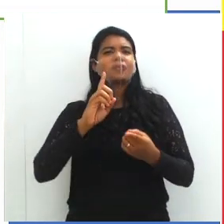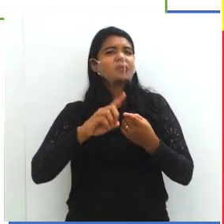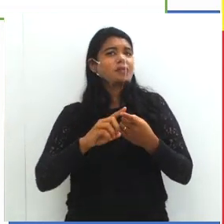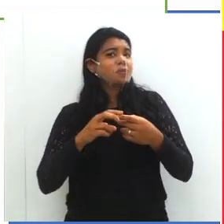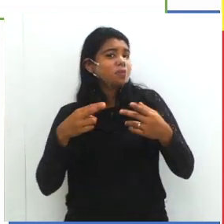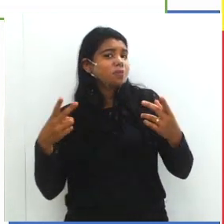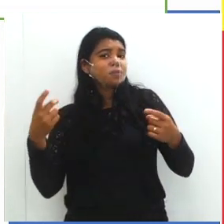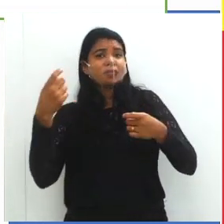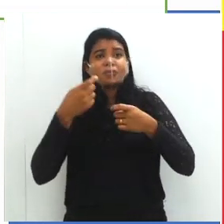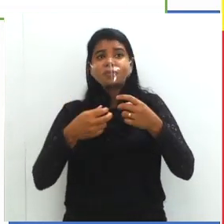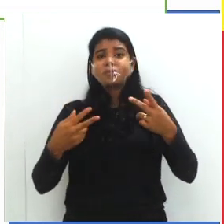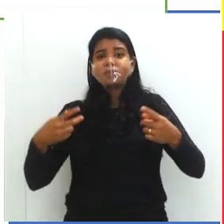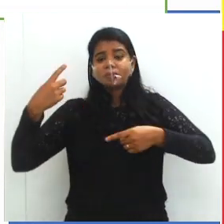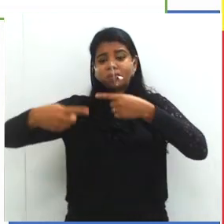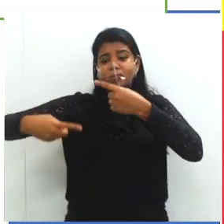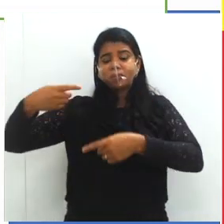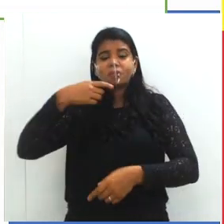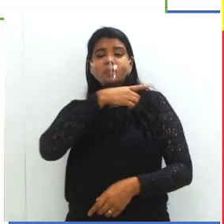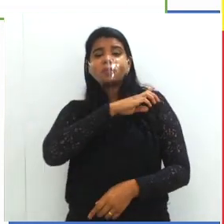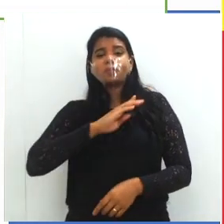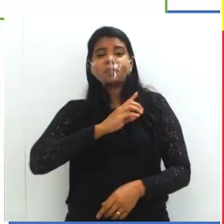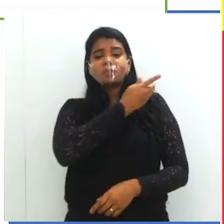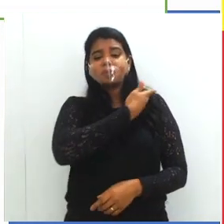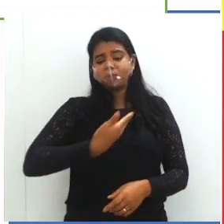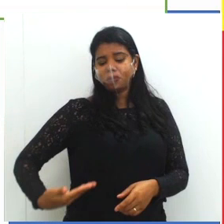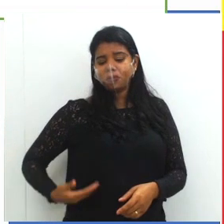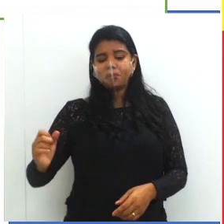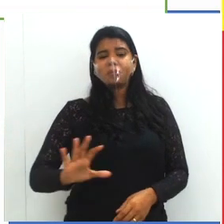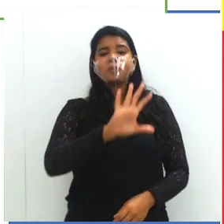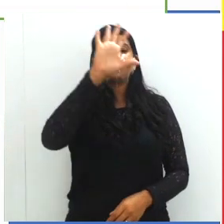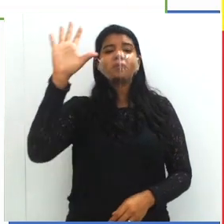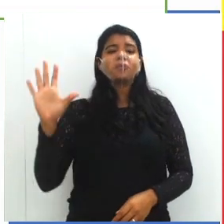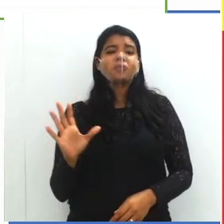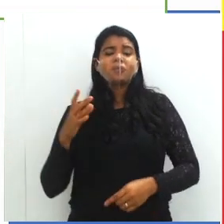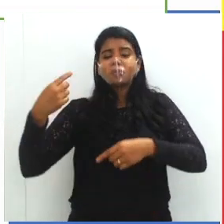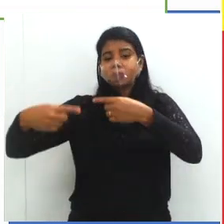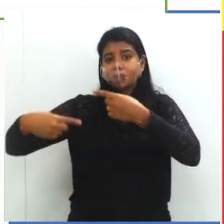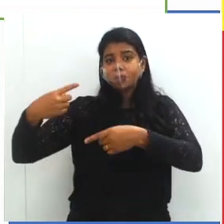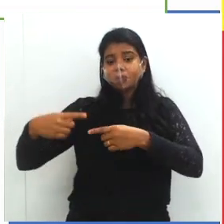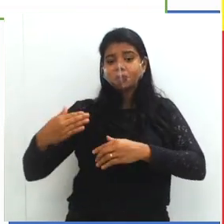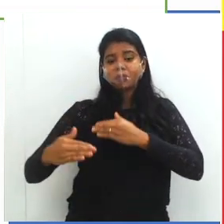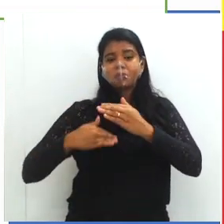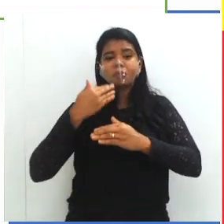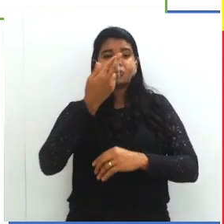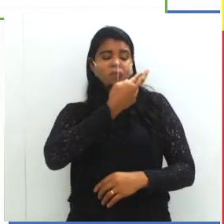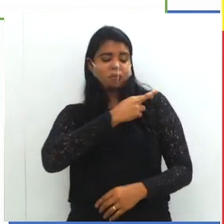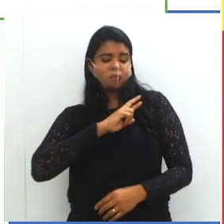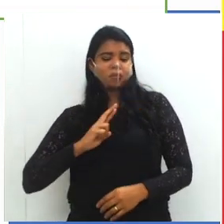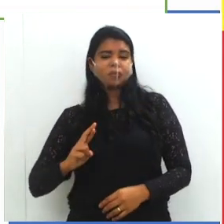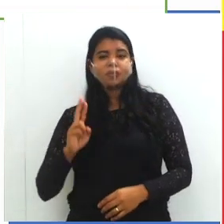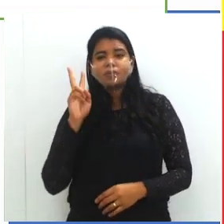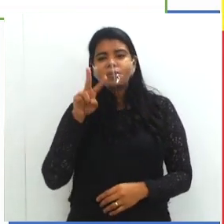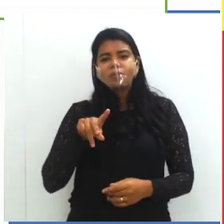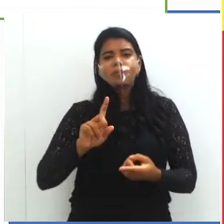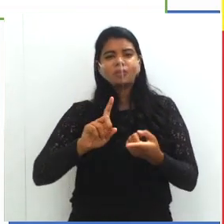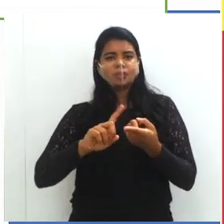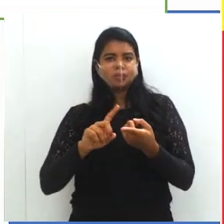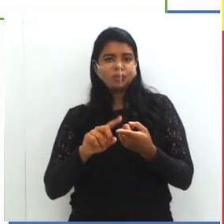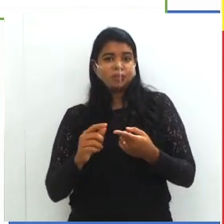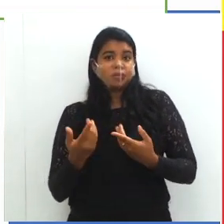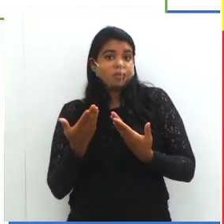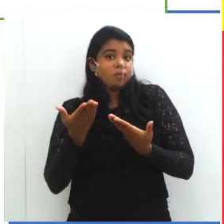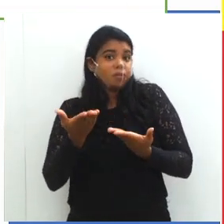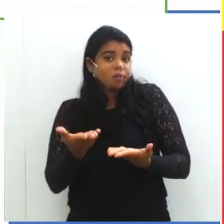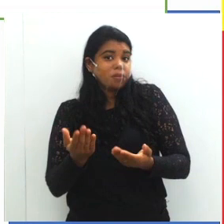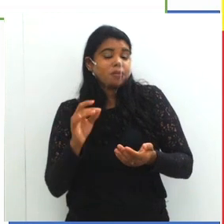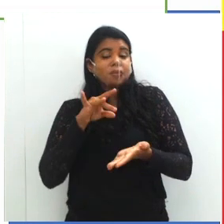entre tantas. Então, as políticas públicas, a questão da política, a questão da própria religião que nós vamos ver, vão buscar